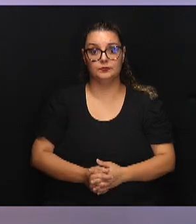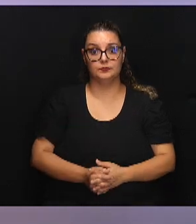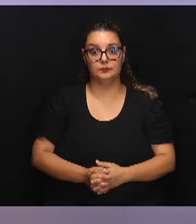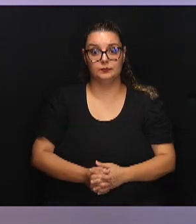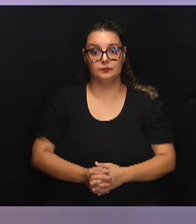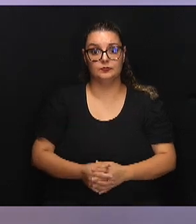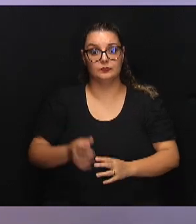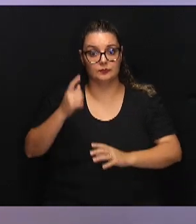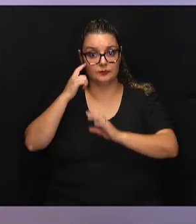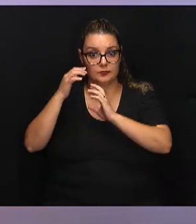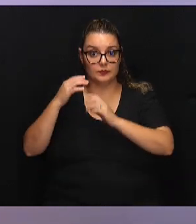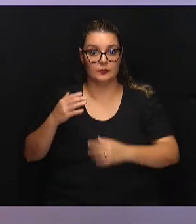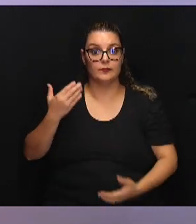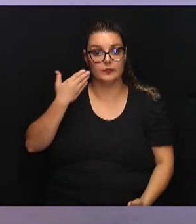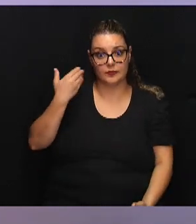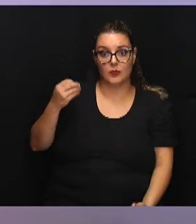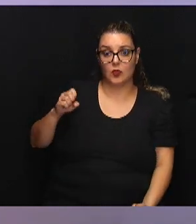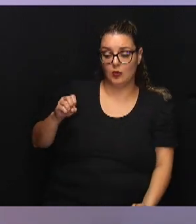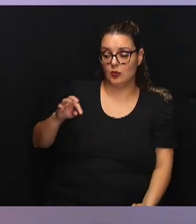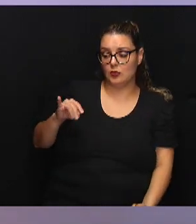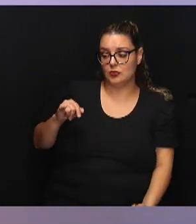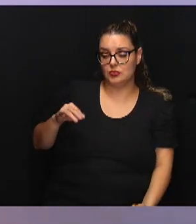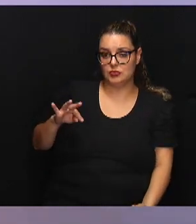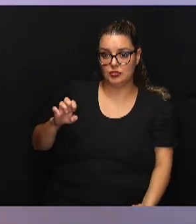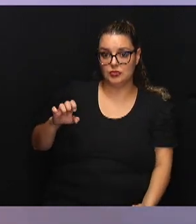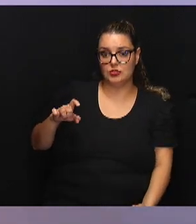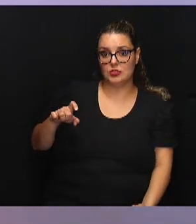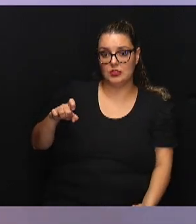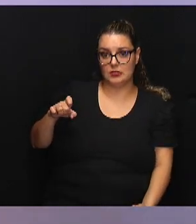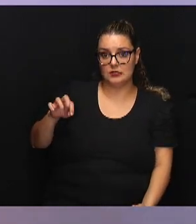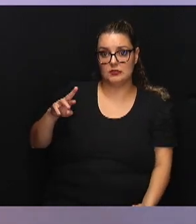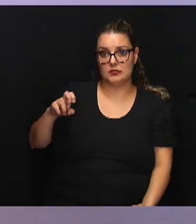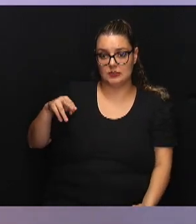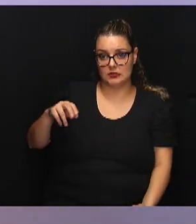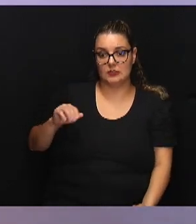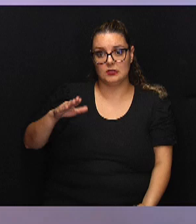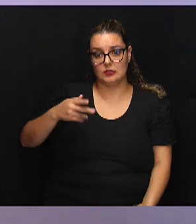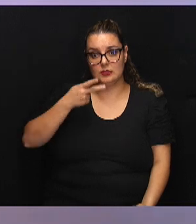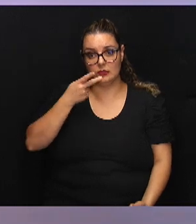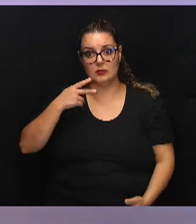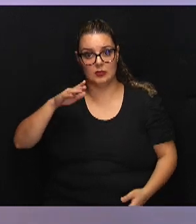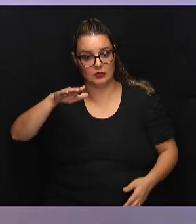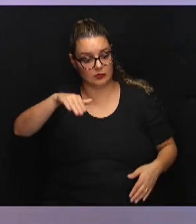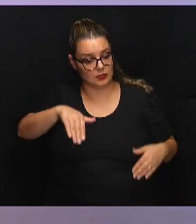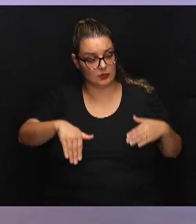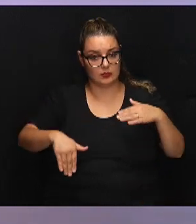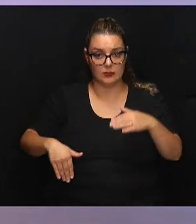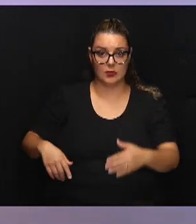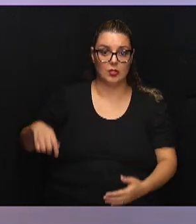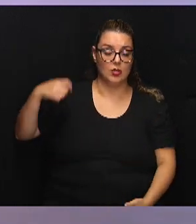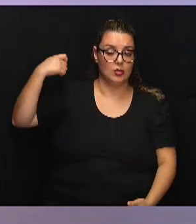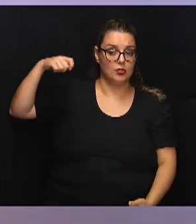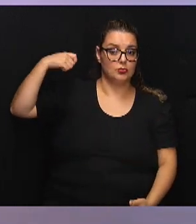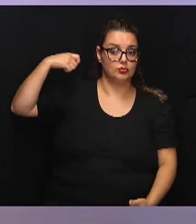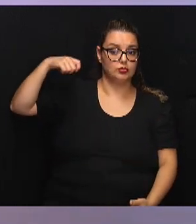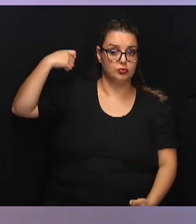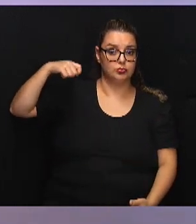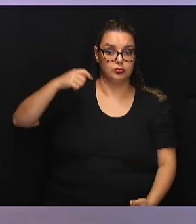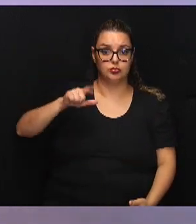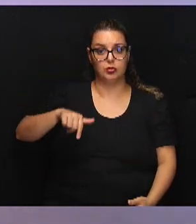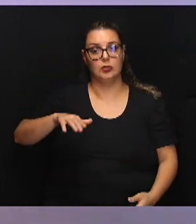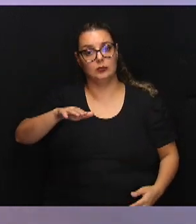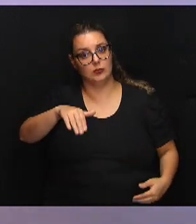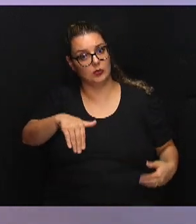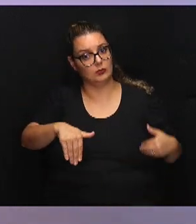Pensando em otite externa, que é o que pode acontecer quando a gente fala em natação, é secar bem o ouvido depois da